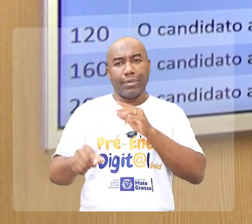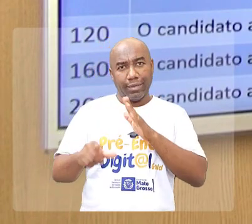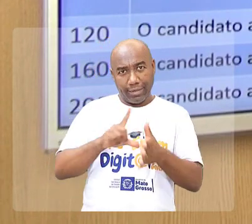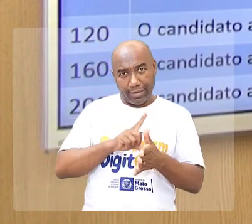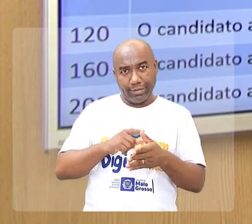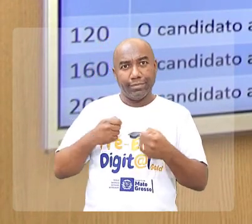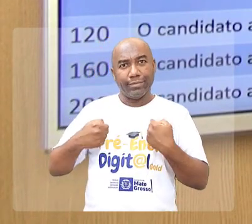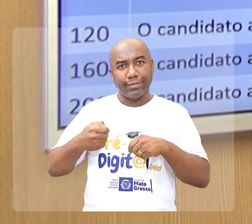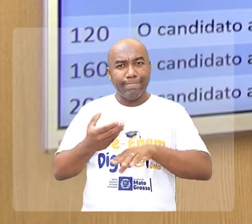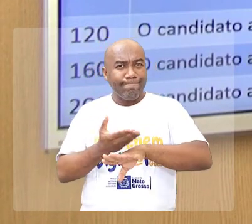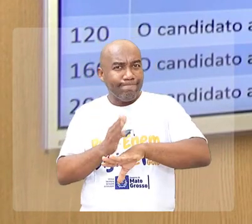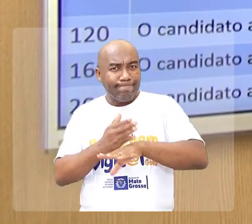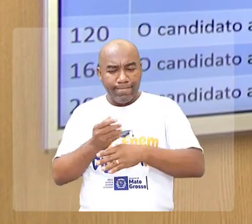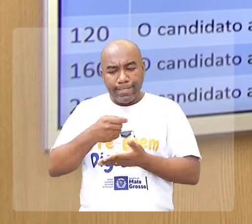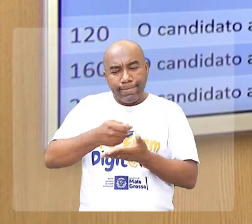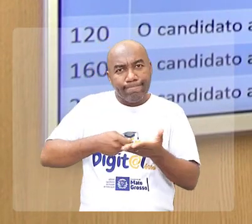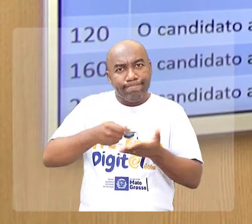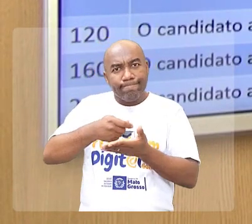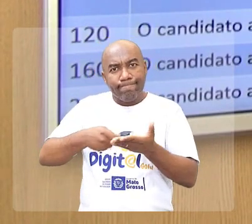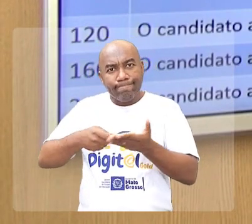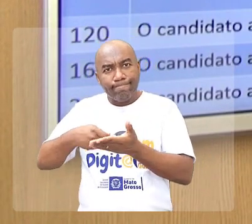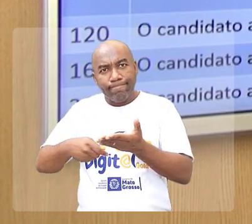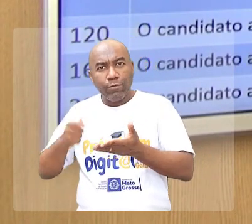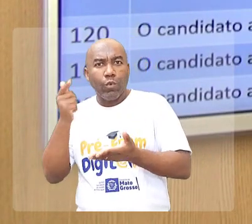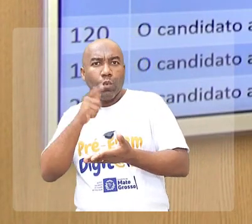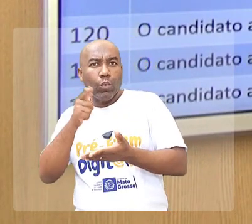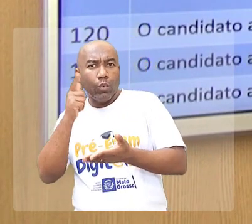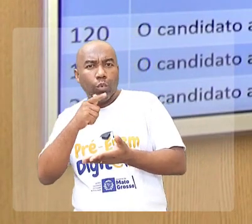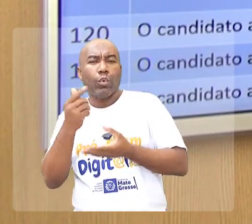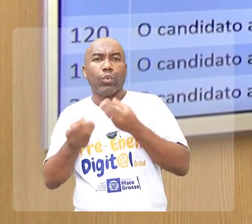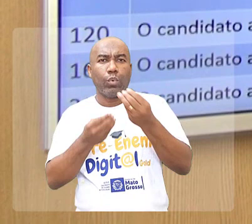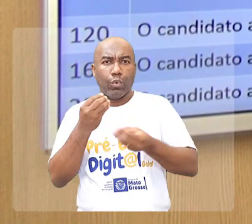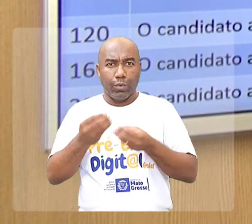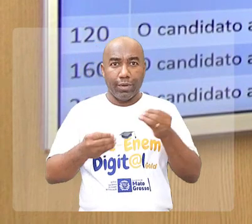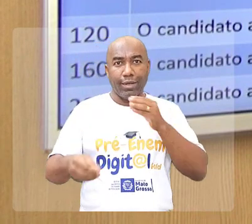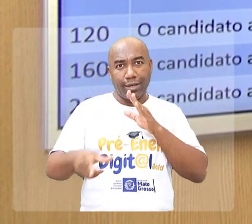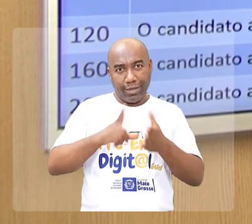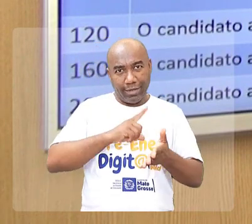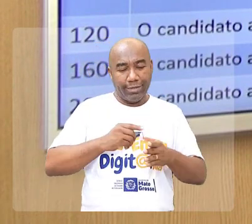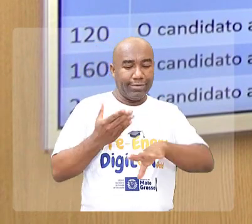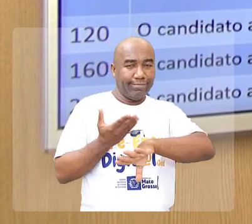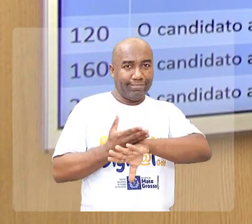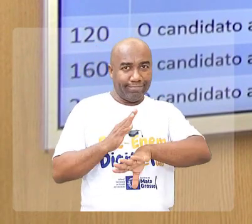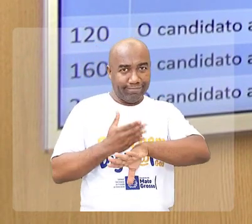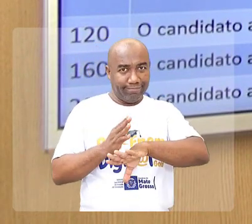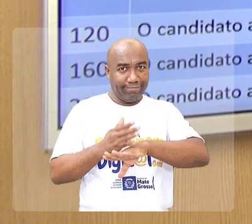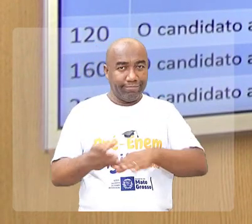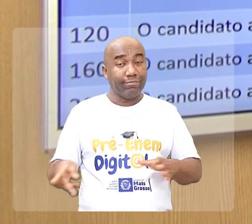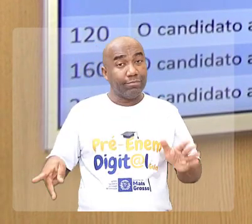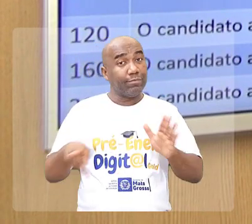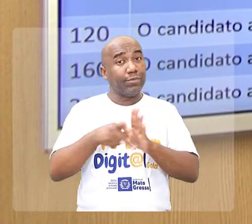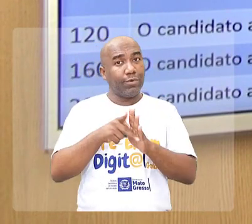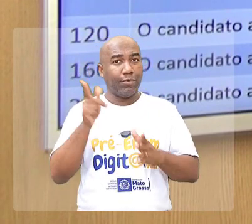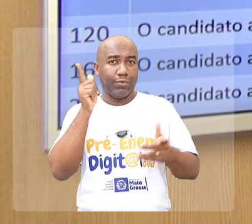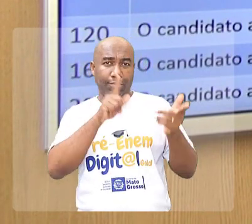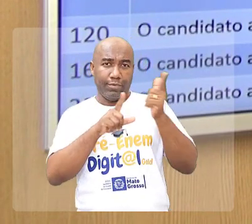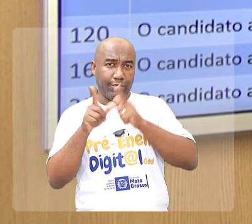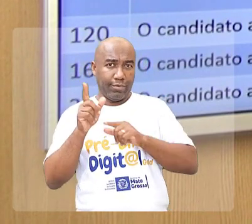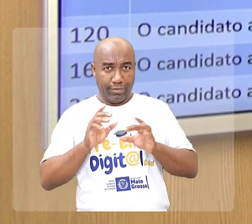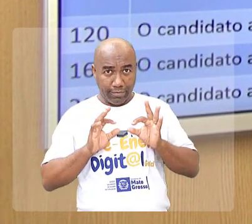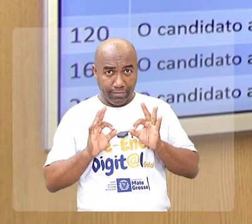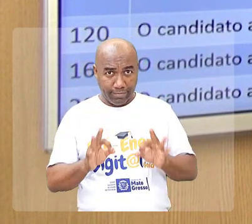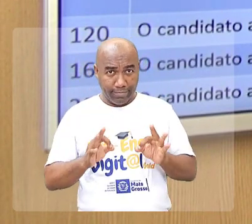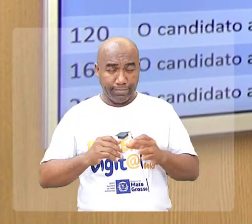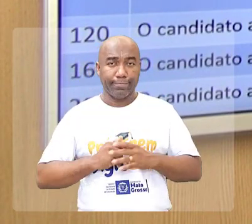nem no segundo e nem no terceiro. Ela tem lugar específico e o lugar dela é no quarto